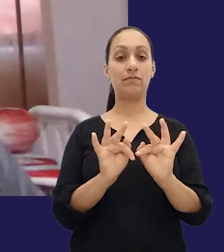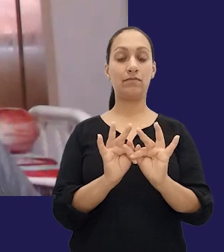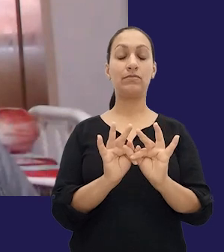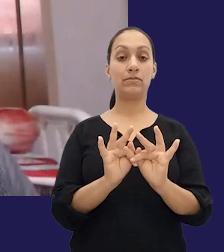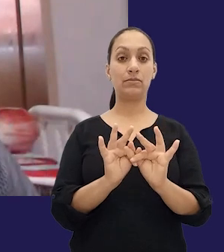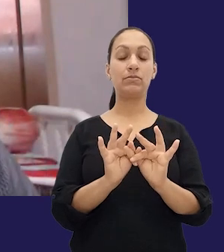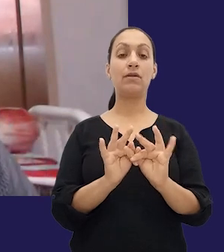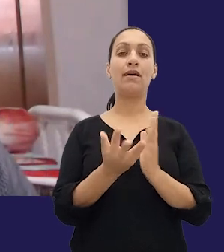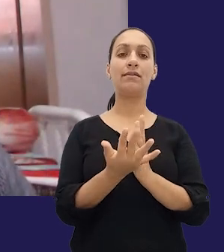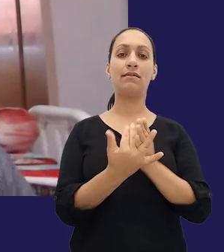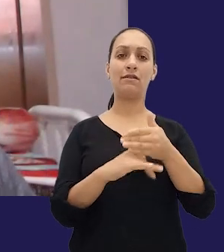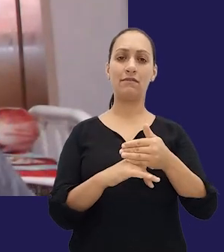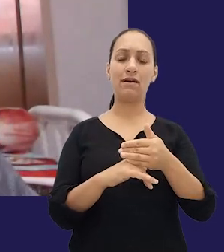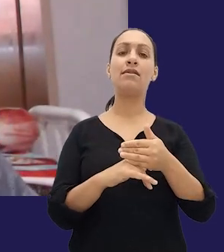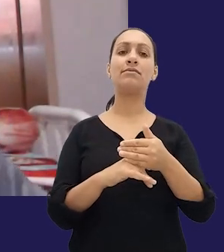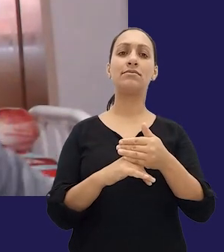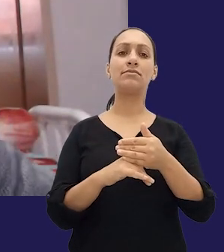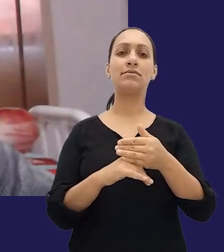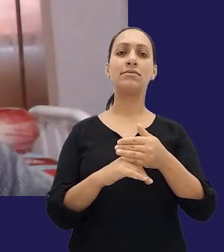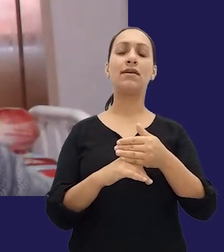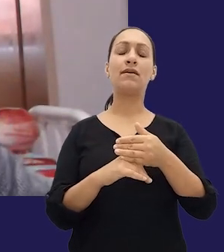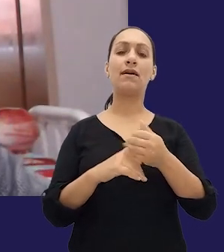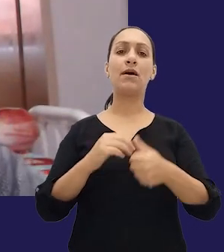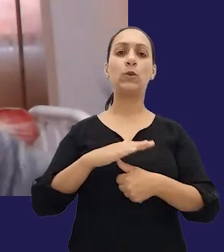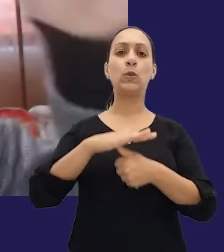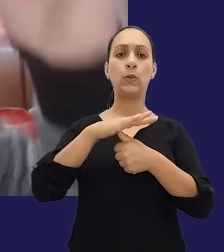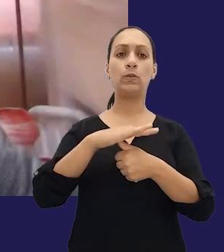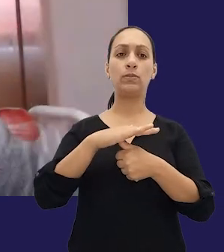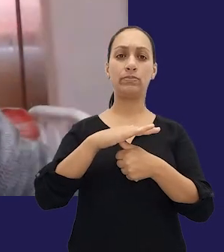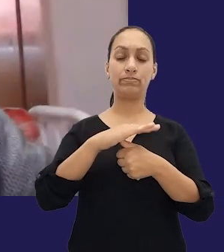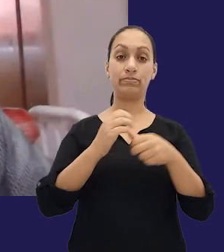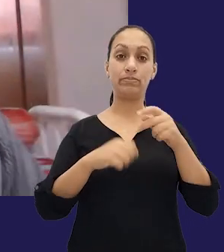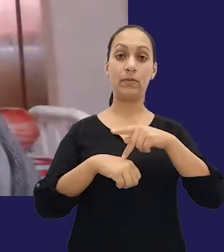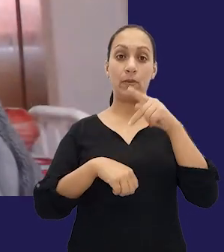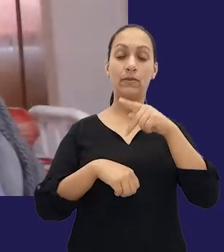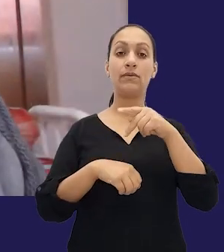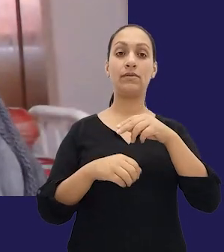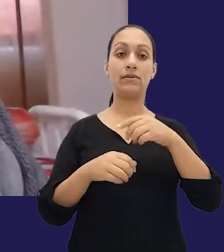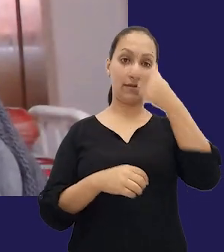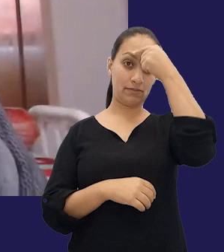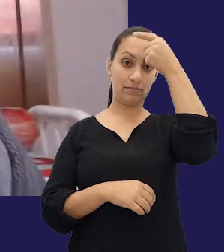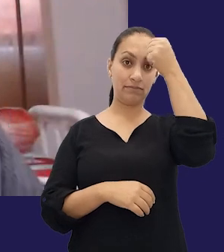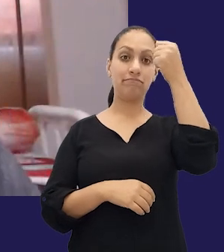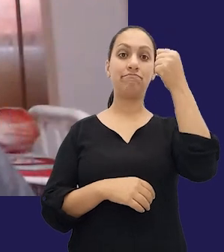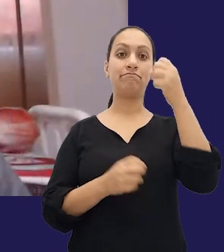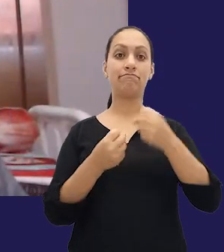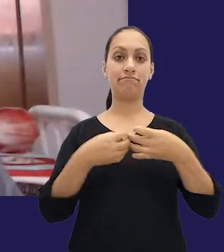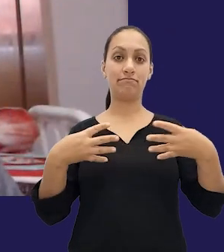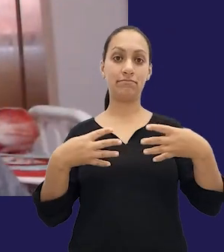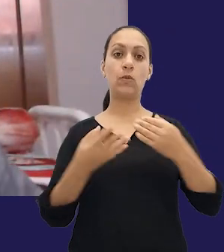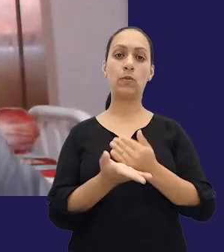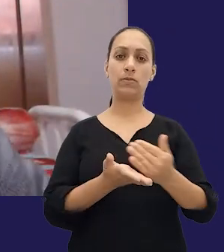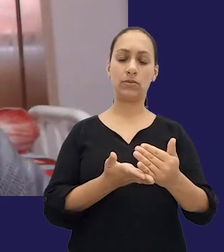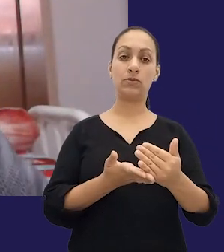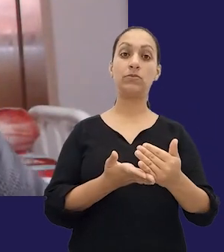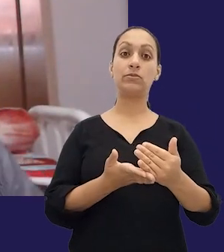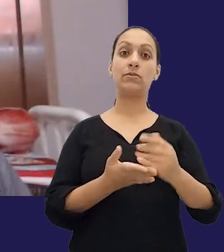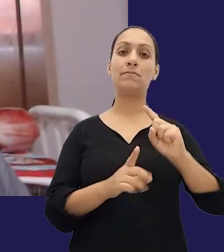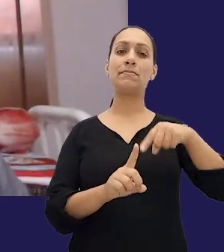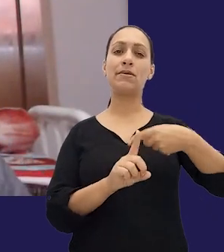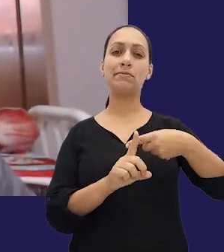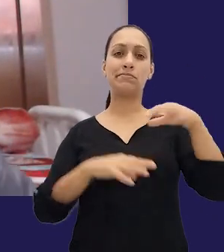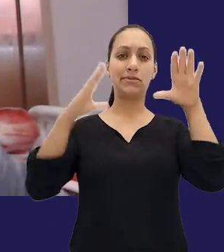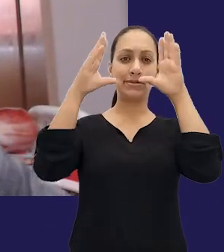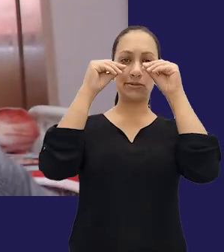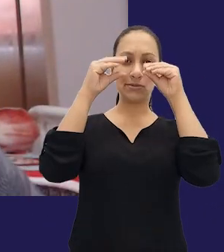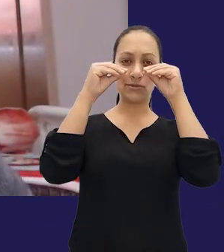e, através da Pró-Reitoria de Pesquisa, Pós-Graduação e Extensão, iniciamos, então, mais uma noite do Pint of